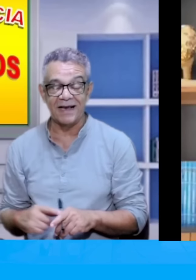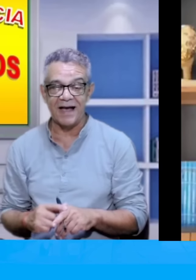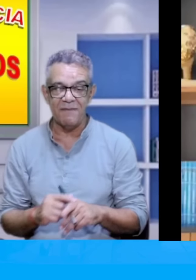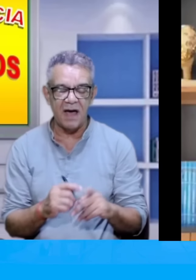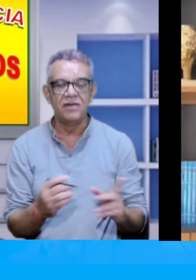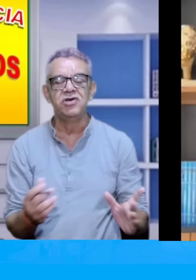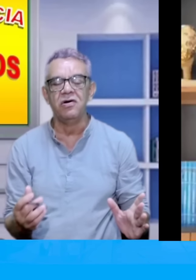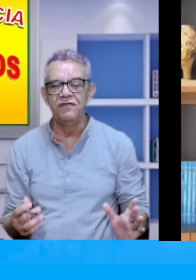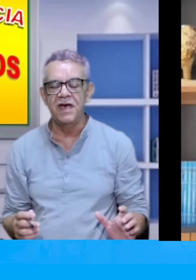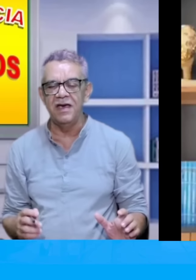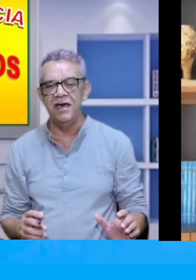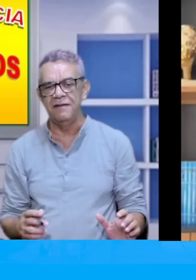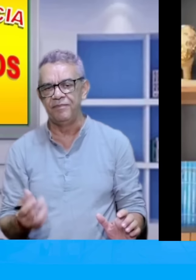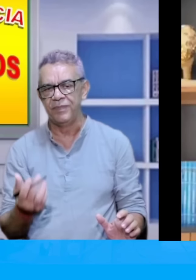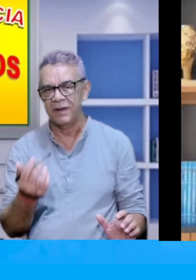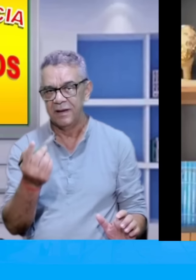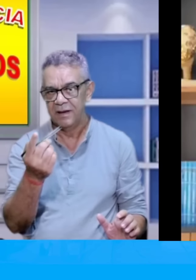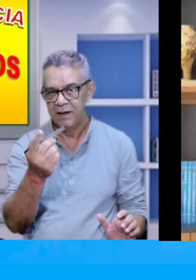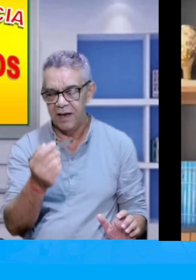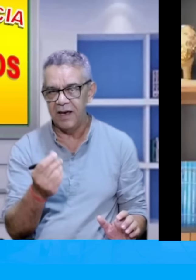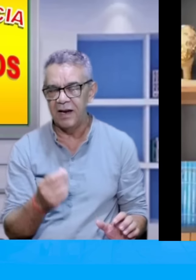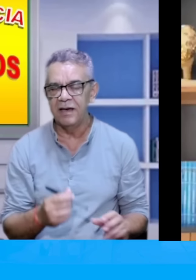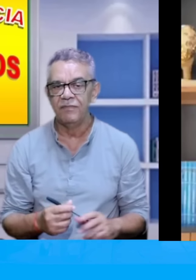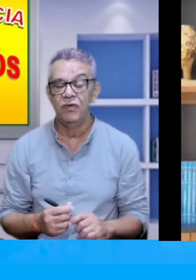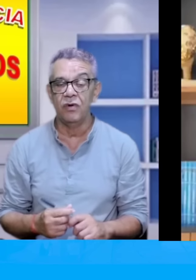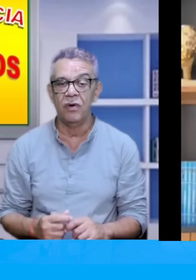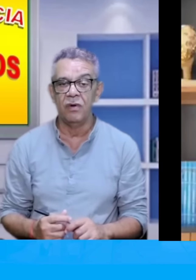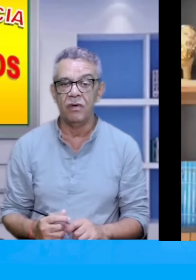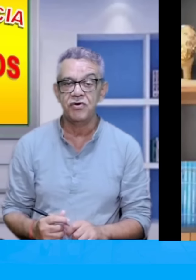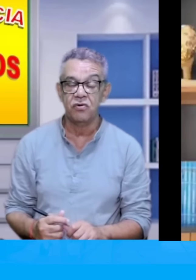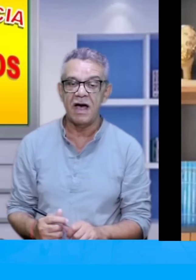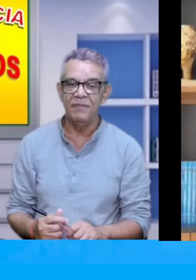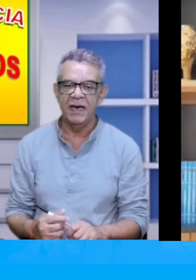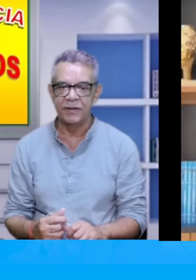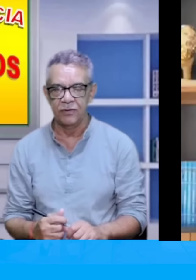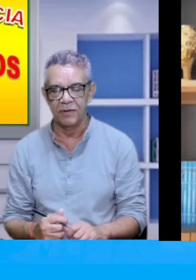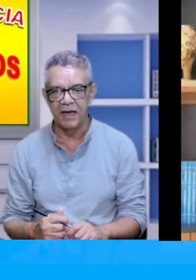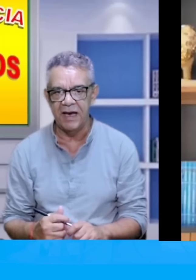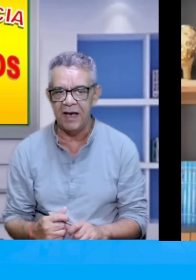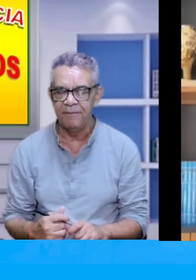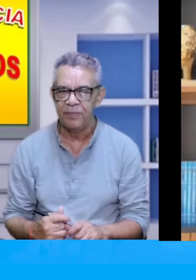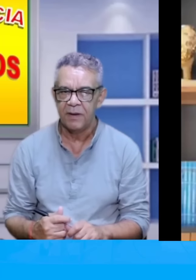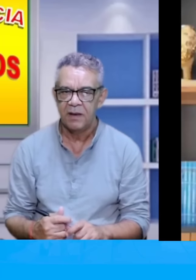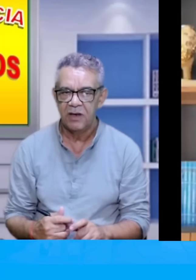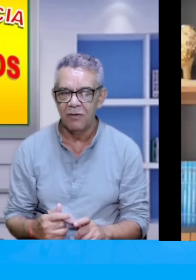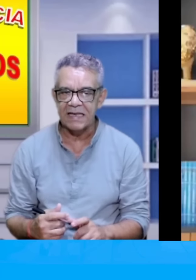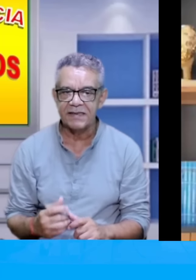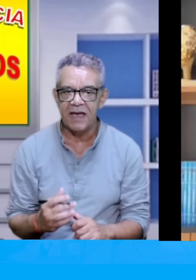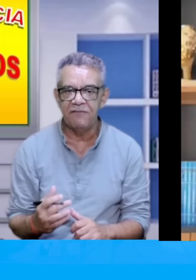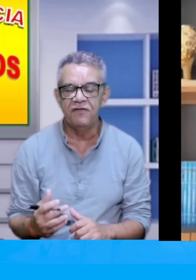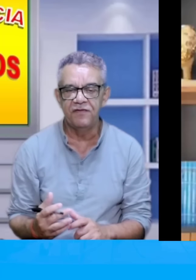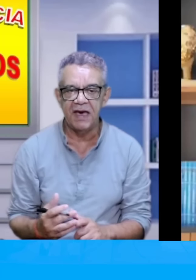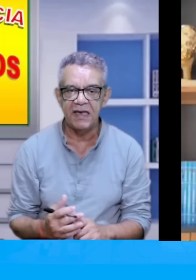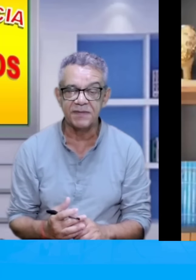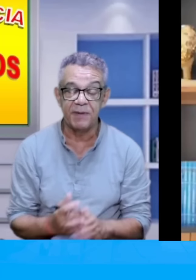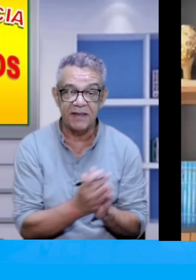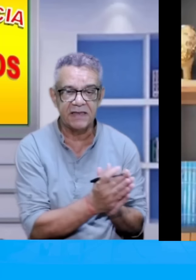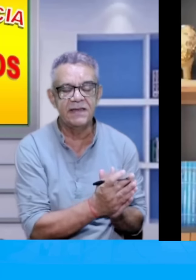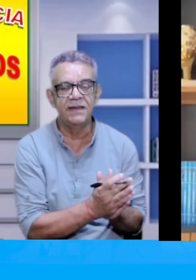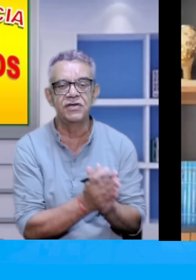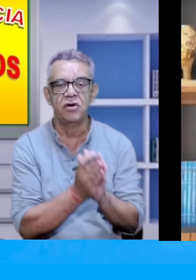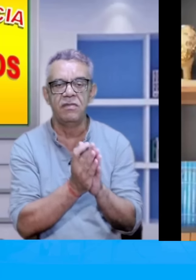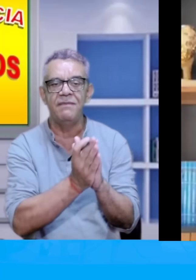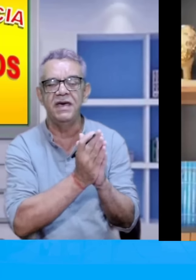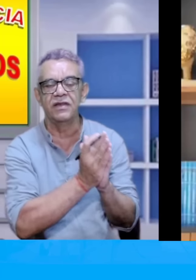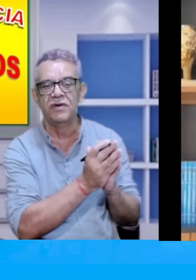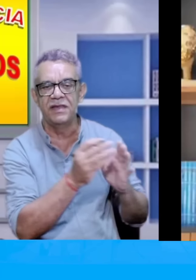vocês acabaram de ouvir aí ele no julgamento, né, que o STF fez para